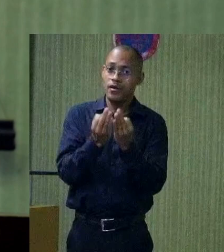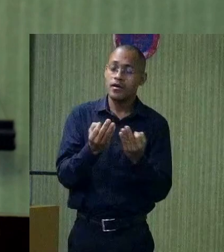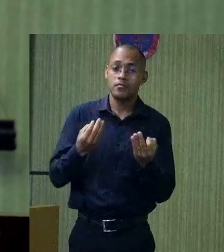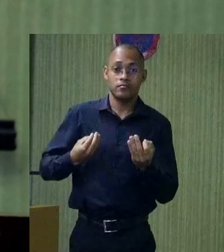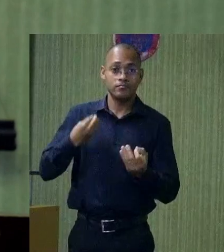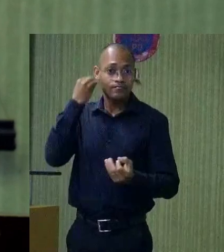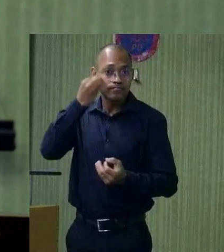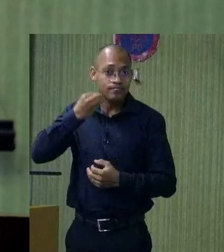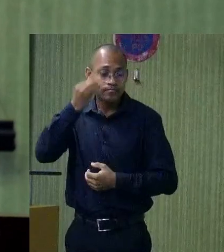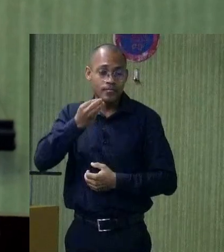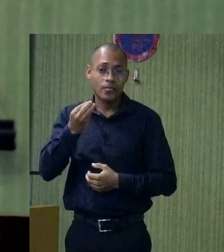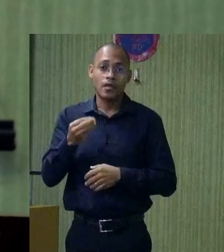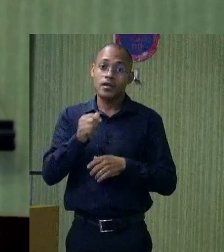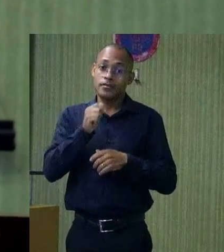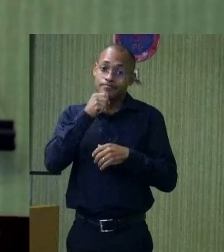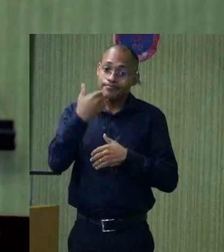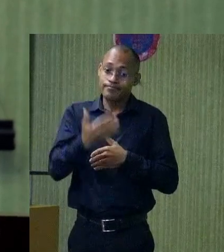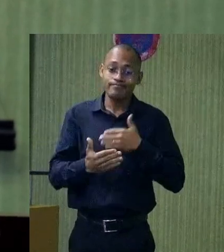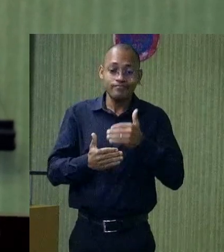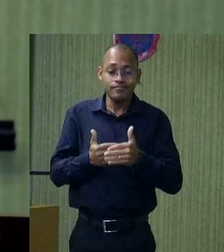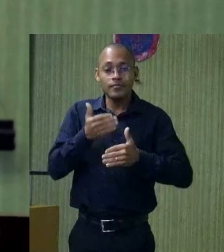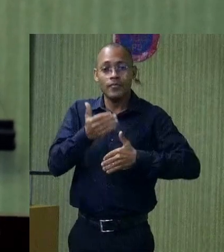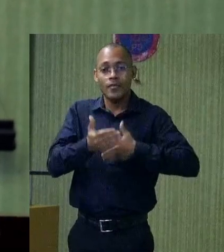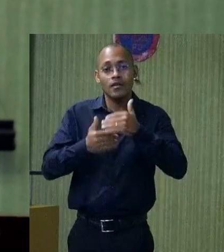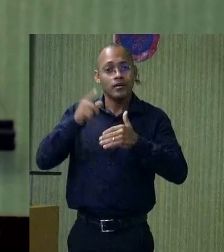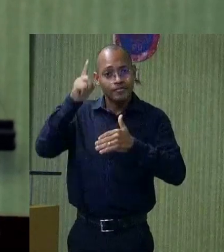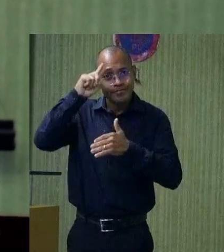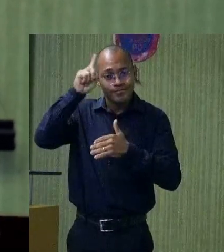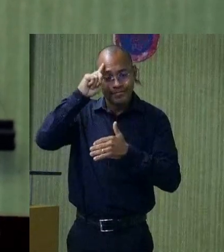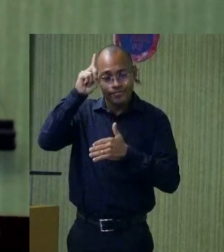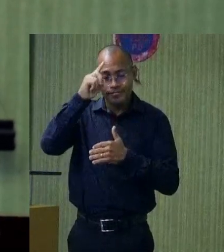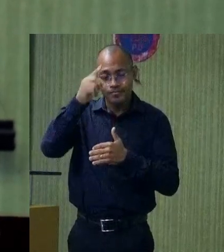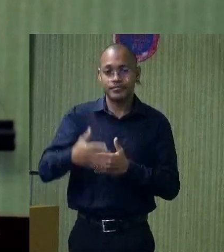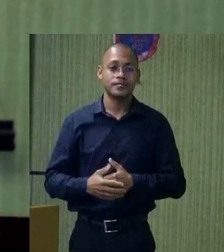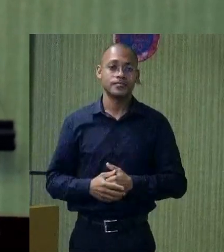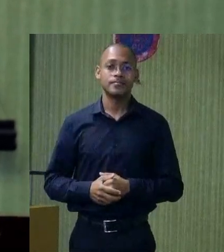um algo que ainda é o nosso dia a dia né nesse